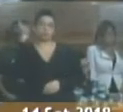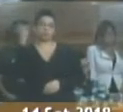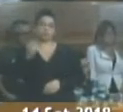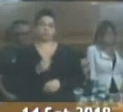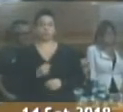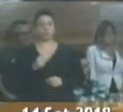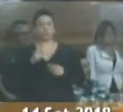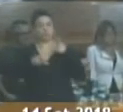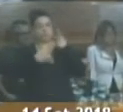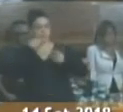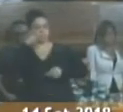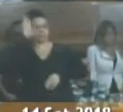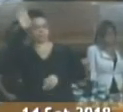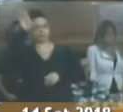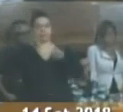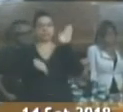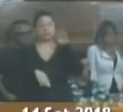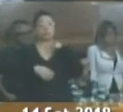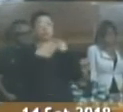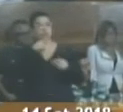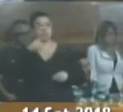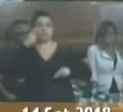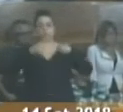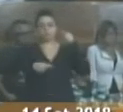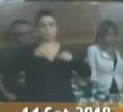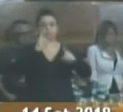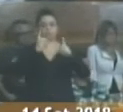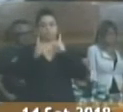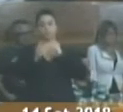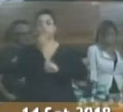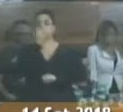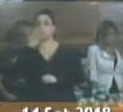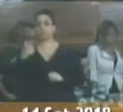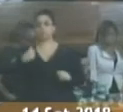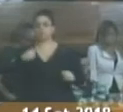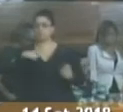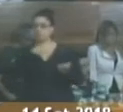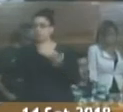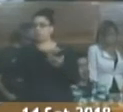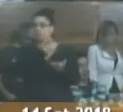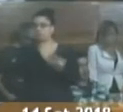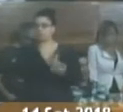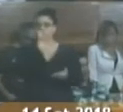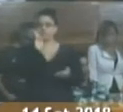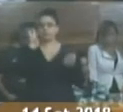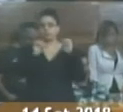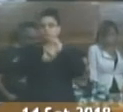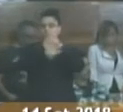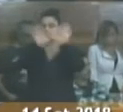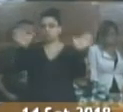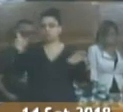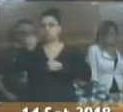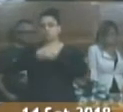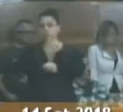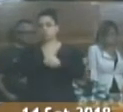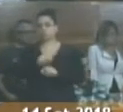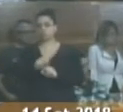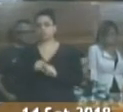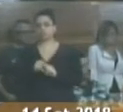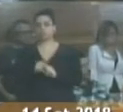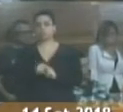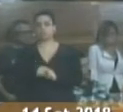falaram, que colocaram, saio daqui com uma visão mais ampla do que quando cheguei.